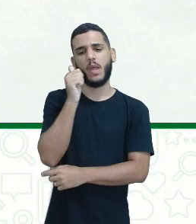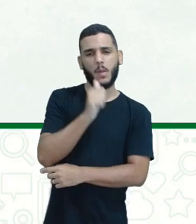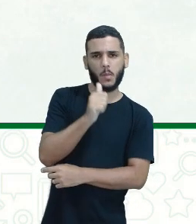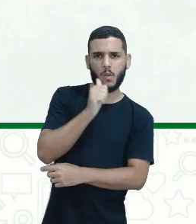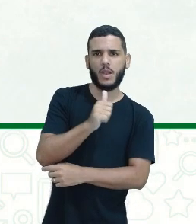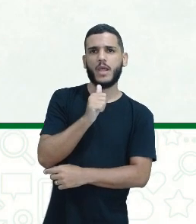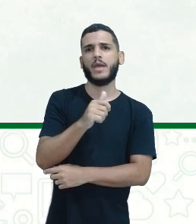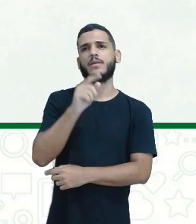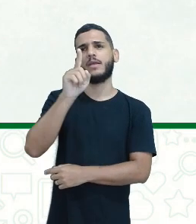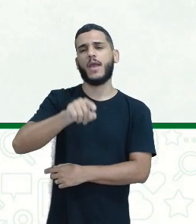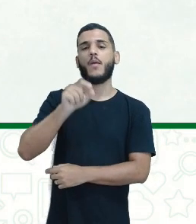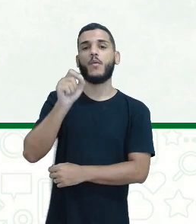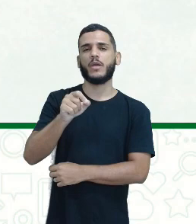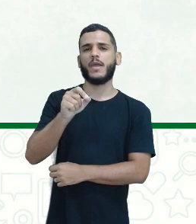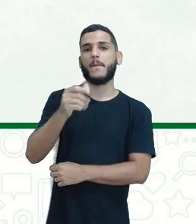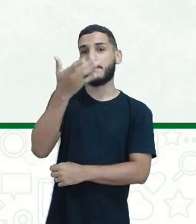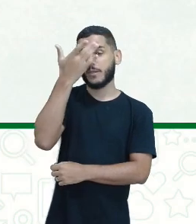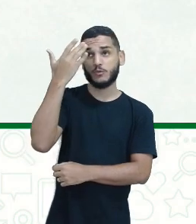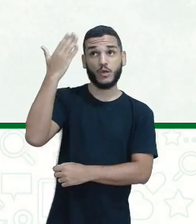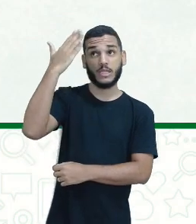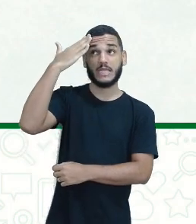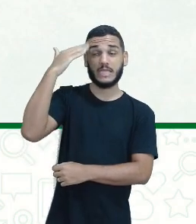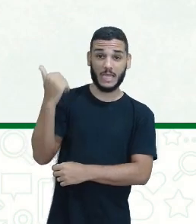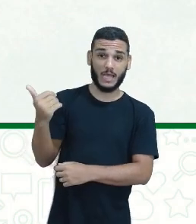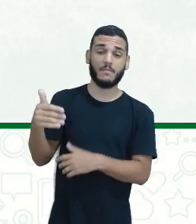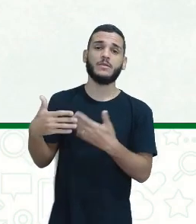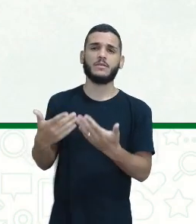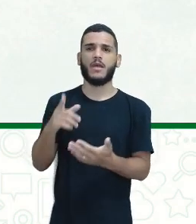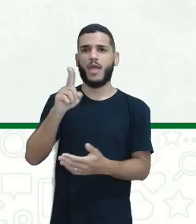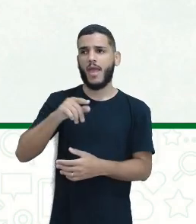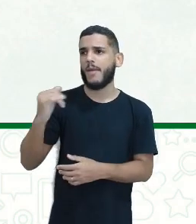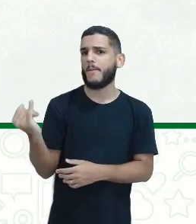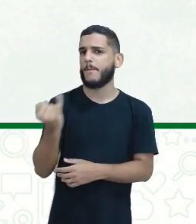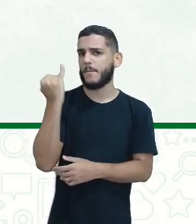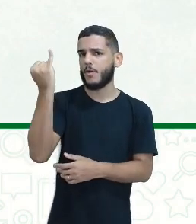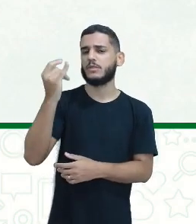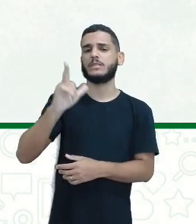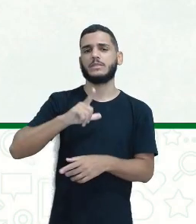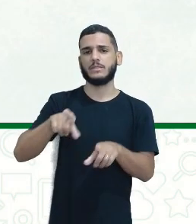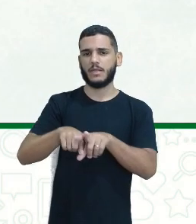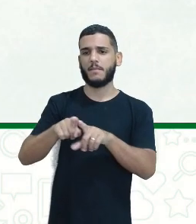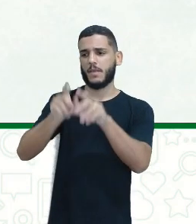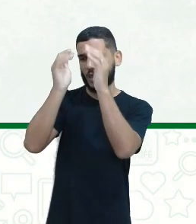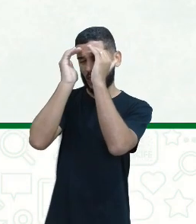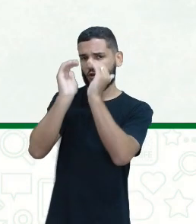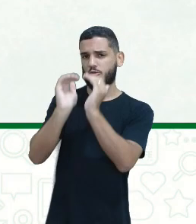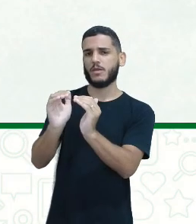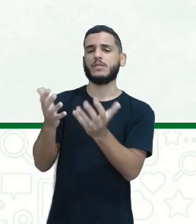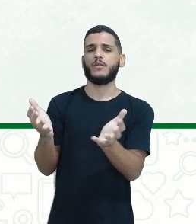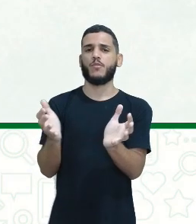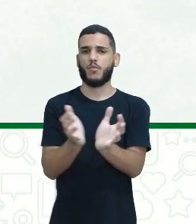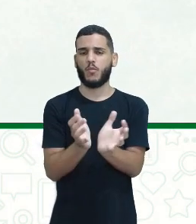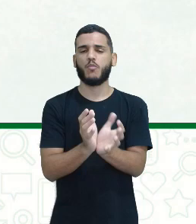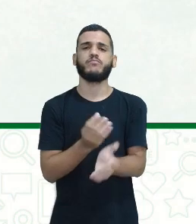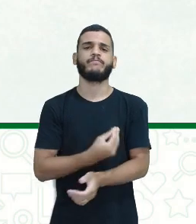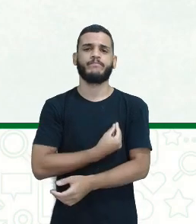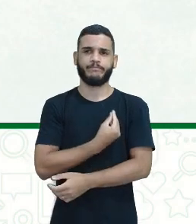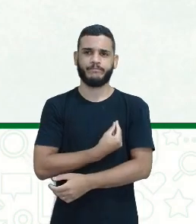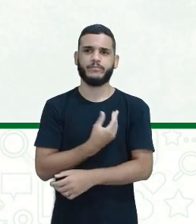são considerados sábios e são muito importantes e respeitados na comunidade em onde vivem.